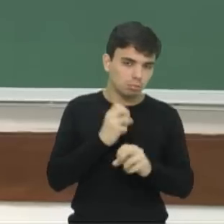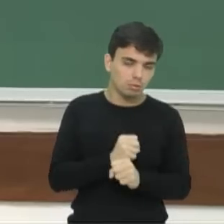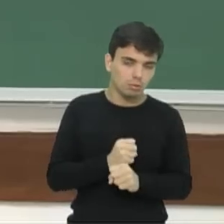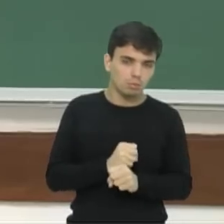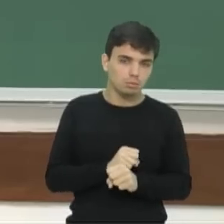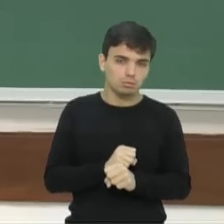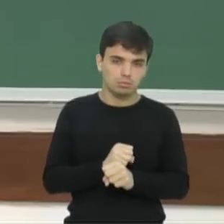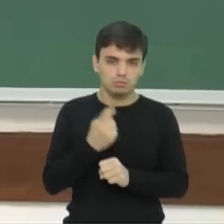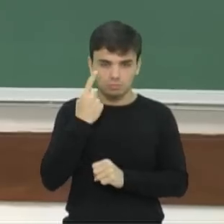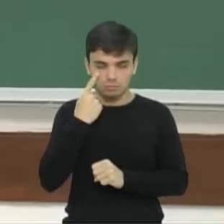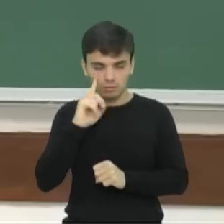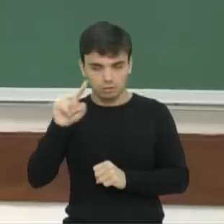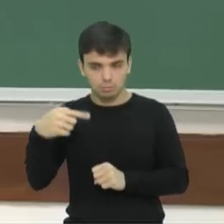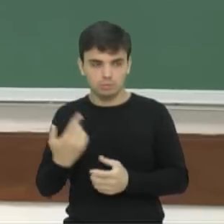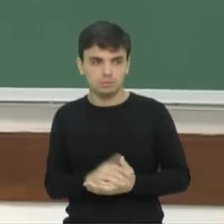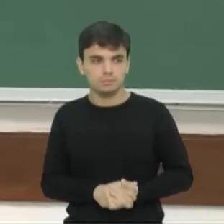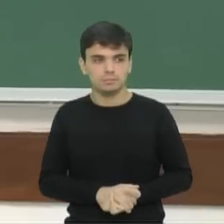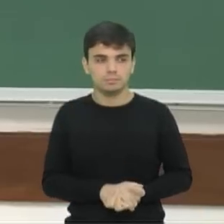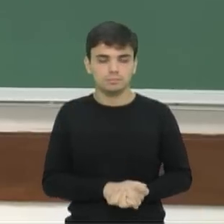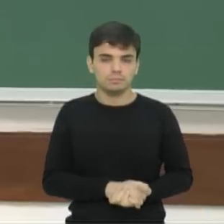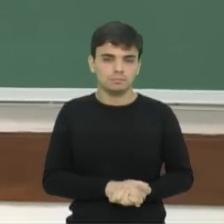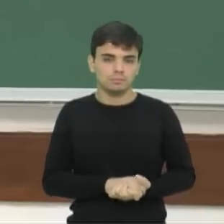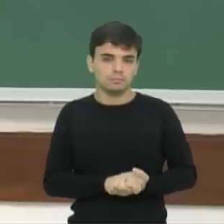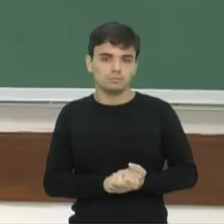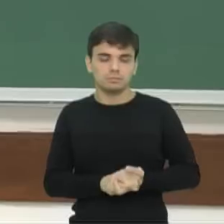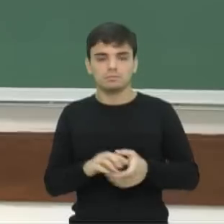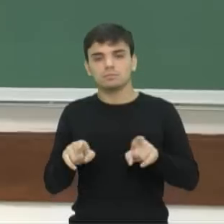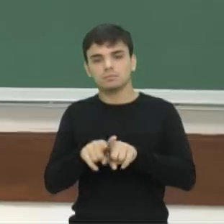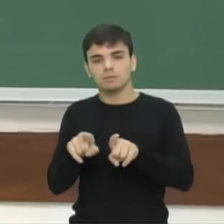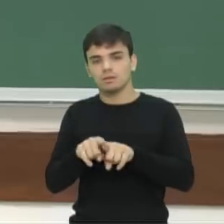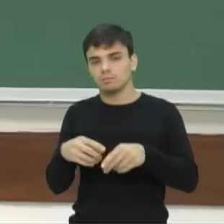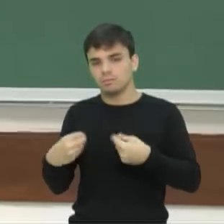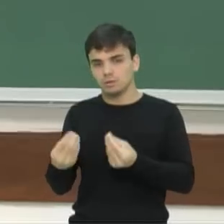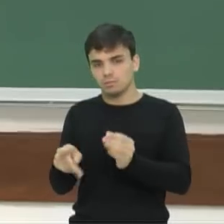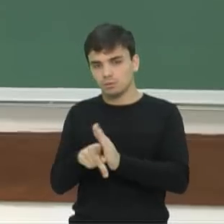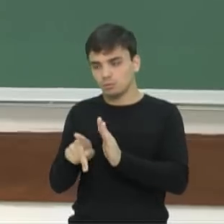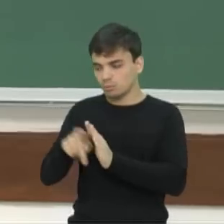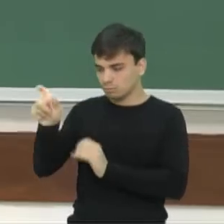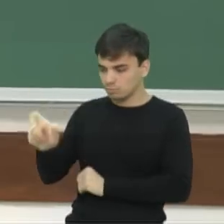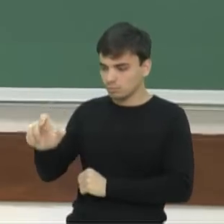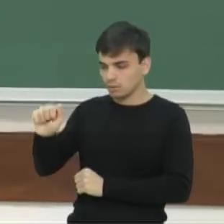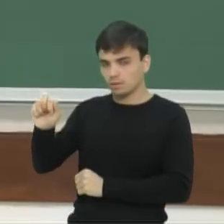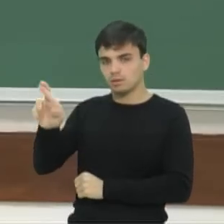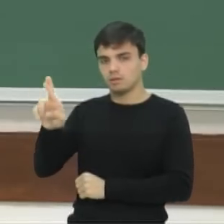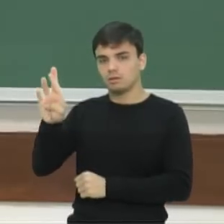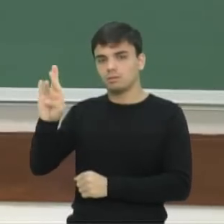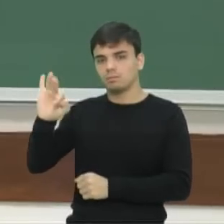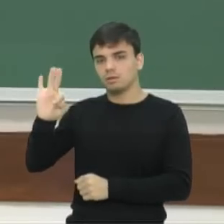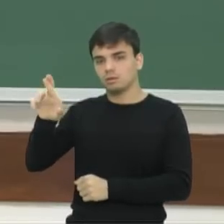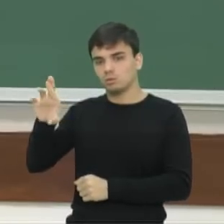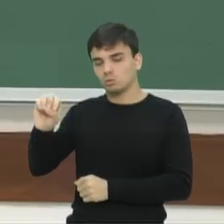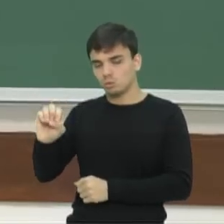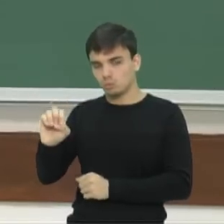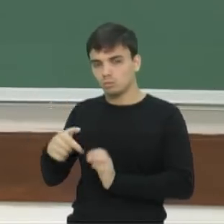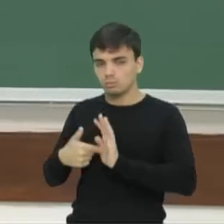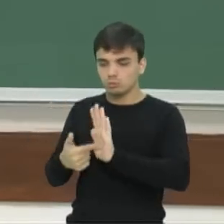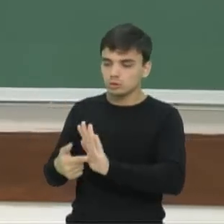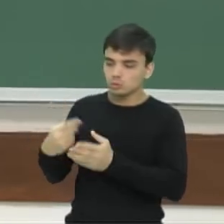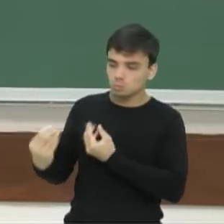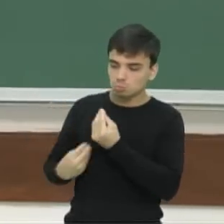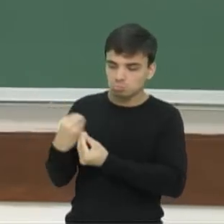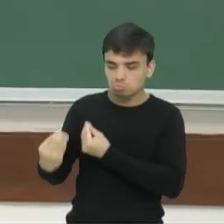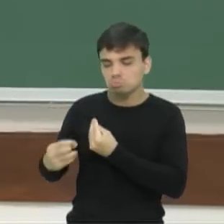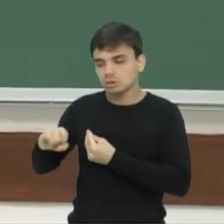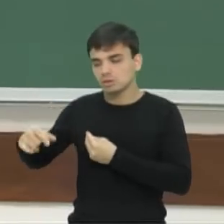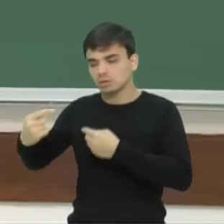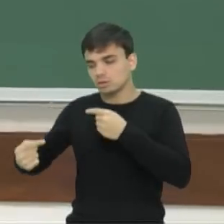que golpe é esse, né? Então, vai estar sendo levado também para a arbitragem analisar caso haja empate, né? Como no judô não pode haver empate,